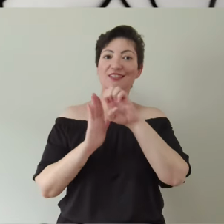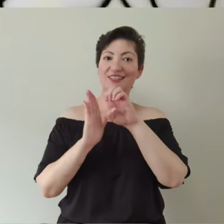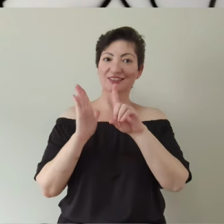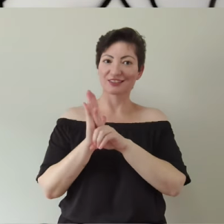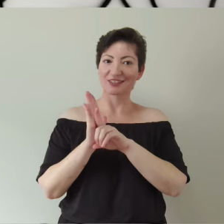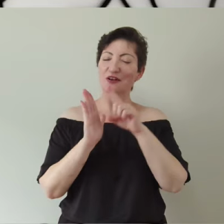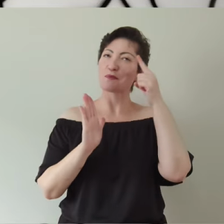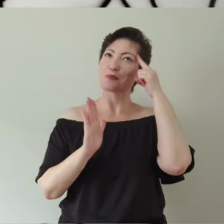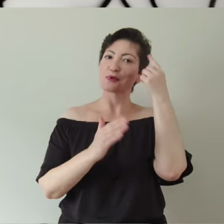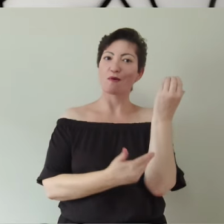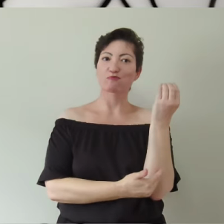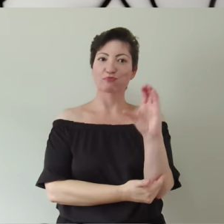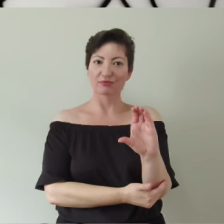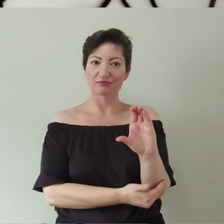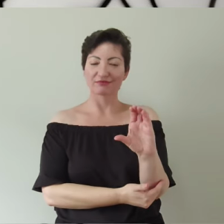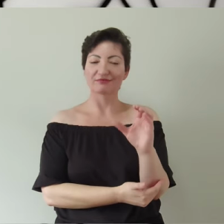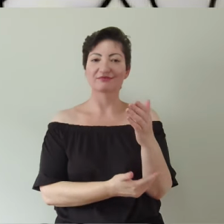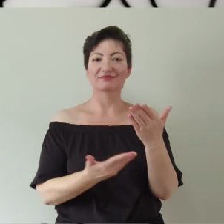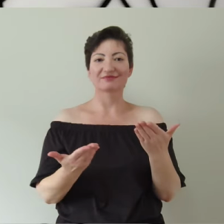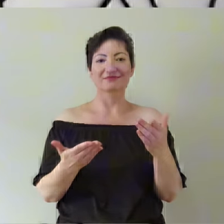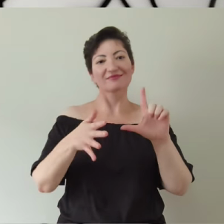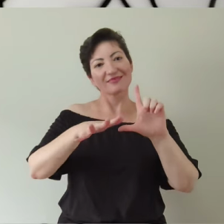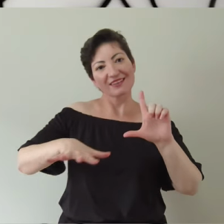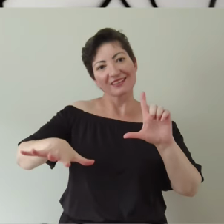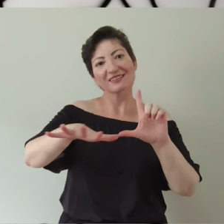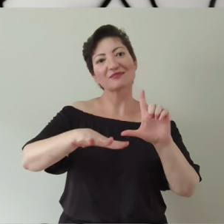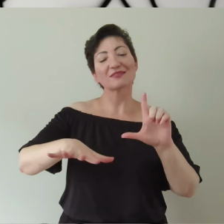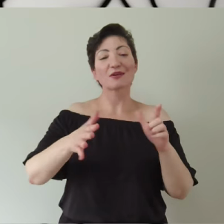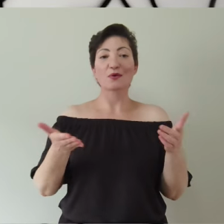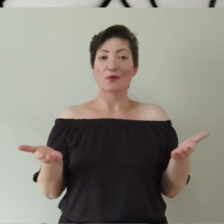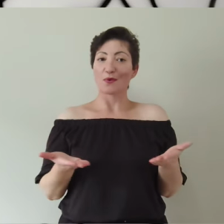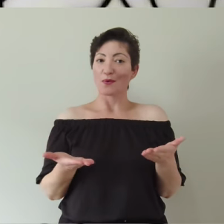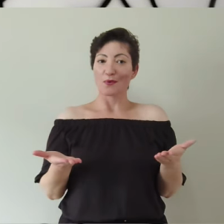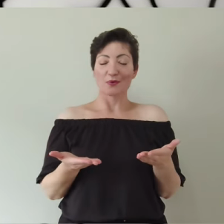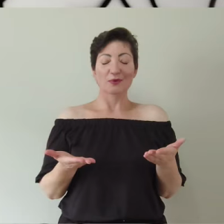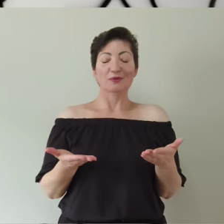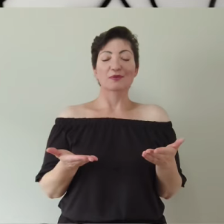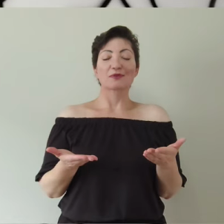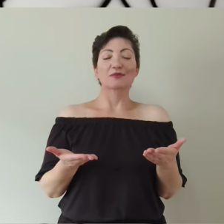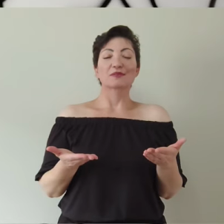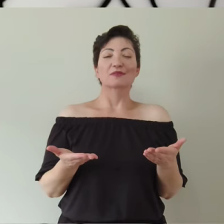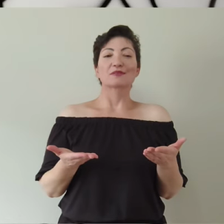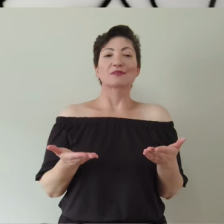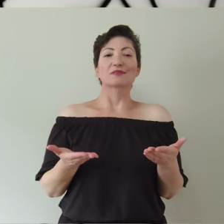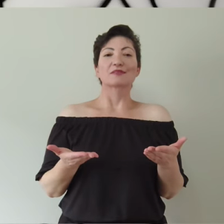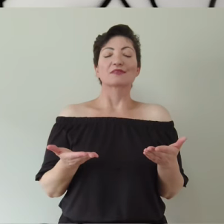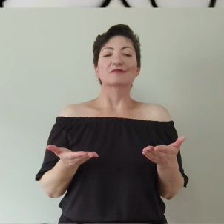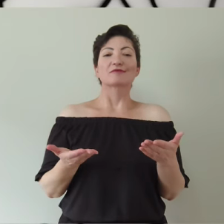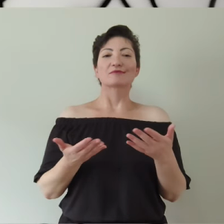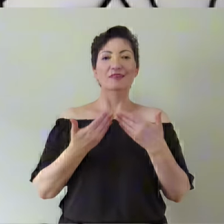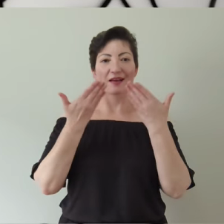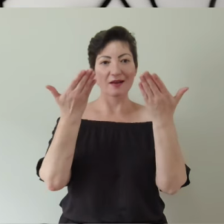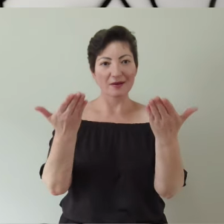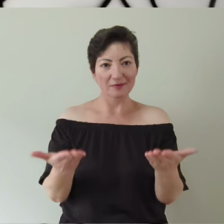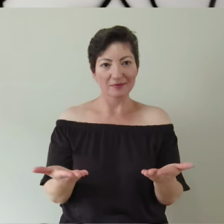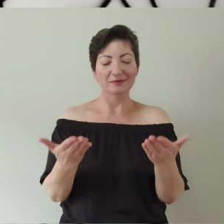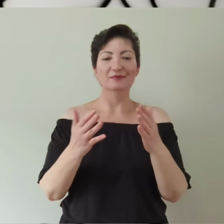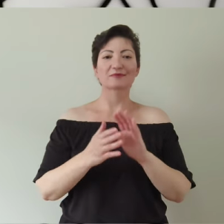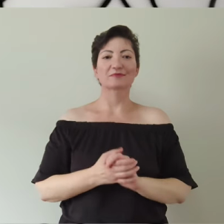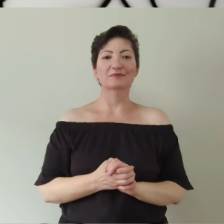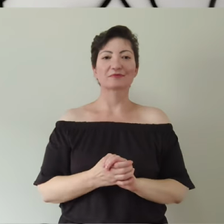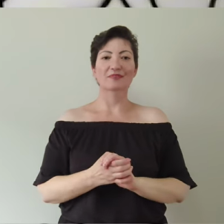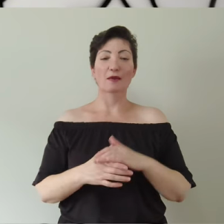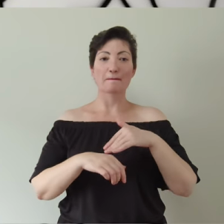que a gente pensava em colocar, e é um espetáculo que até hoje, né, a gente está apresentando aí, tem mais de